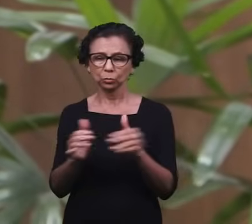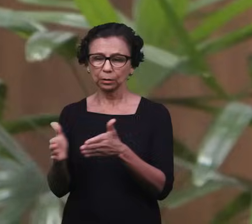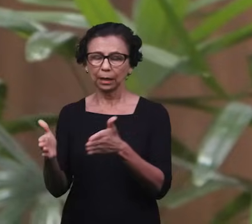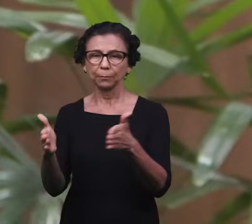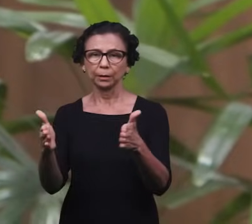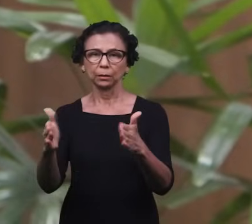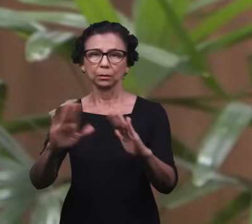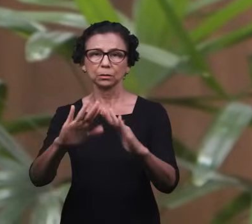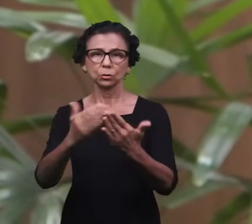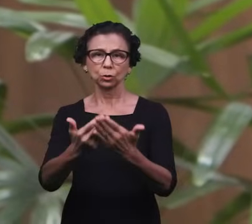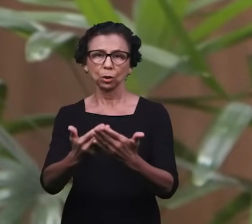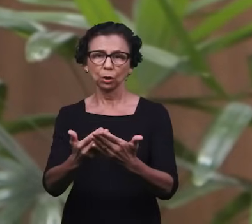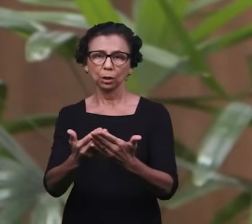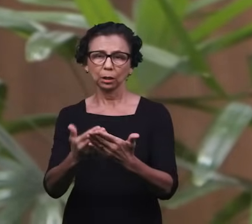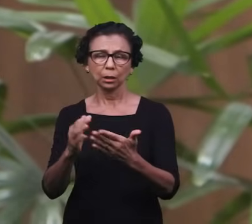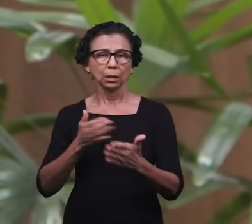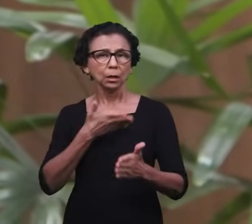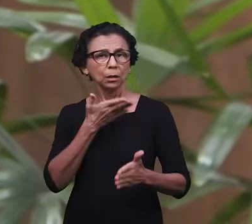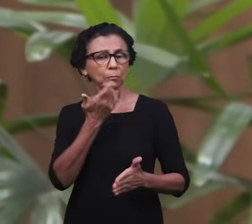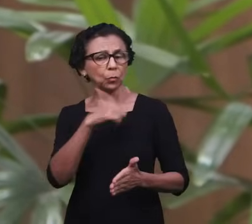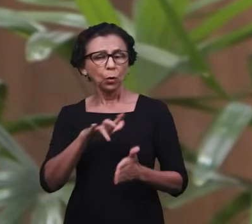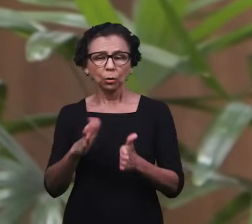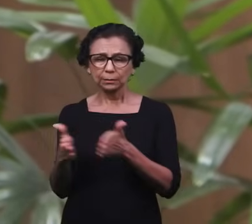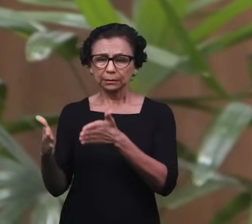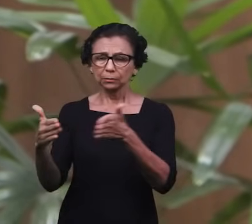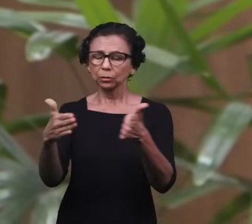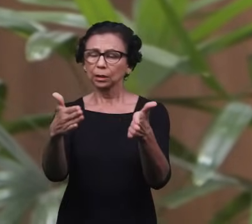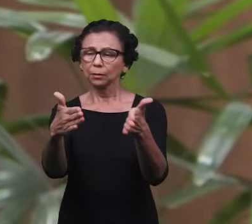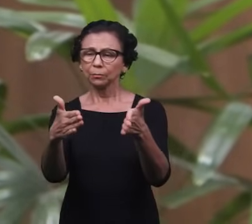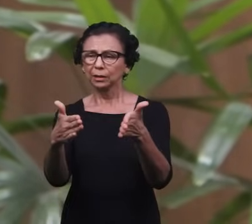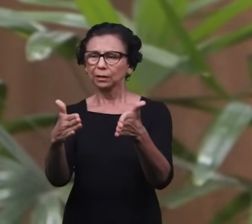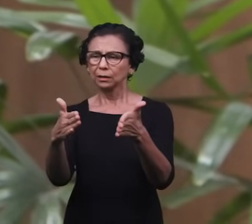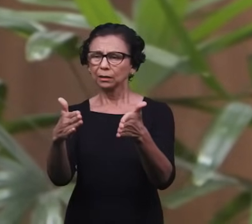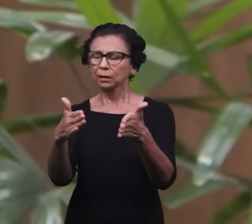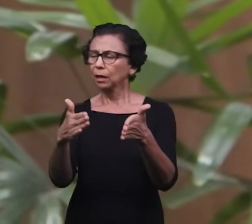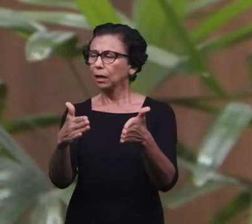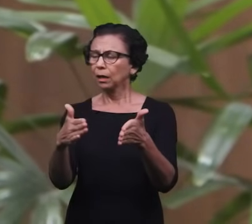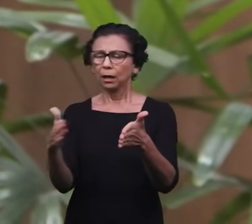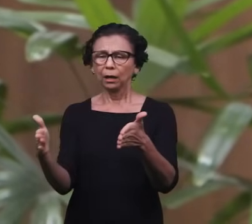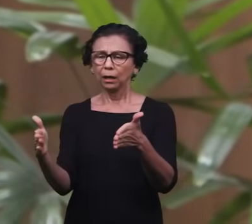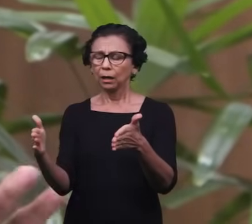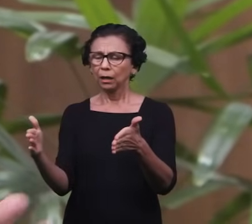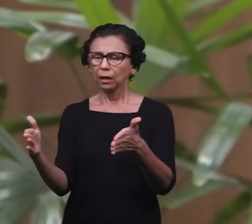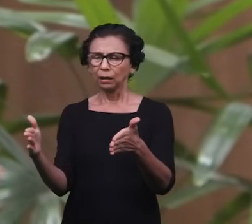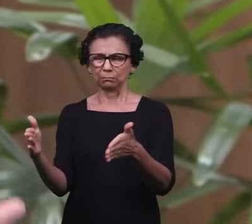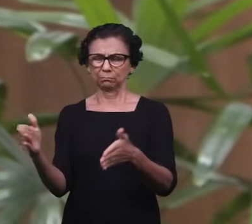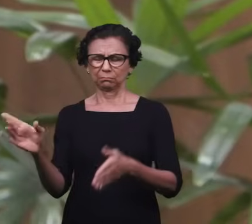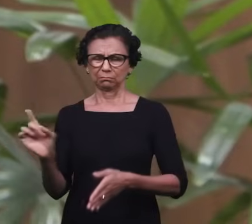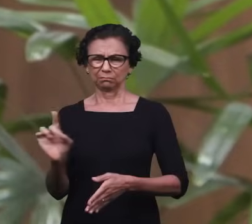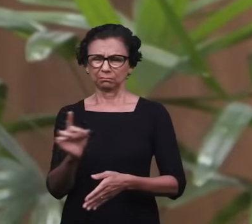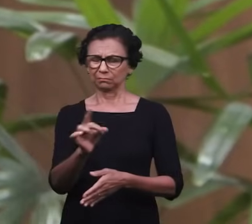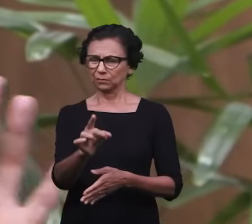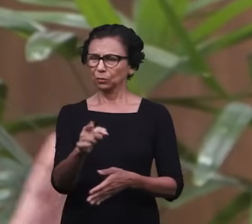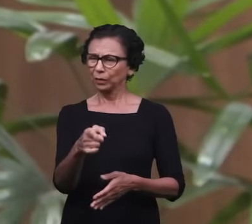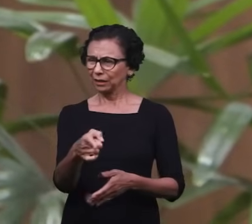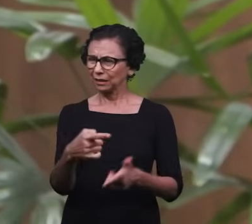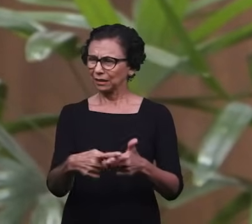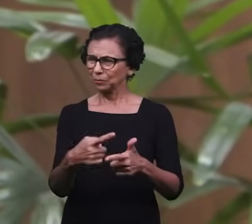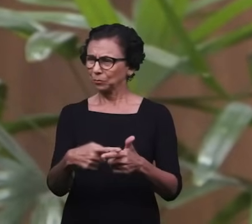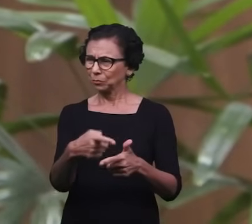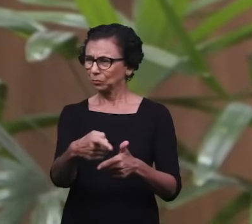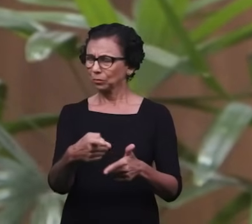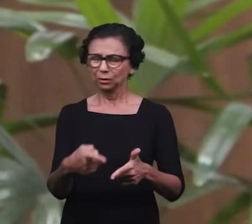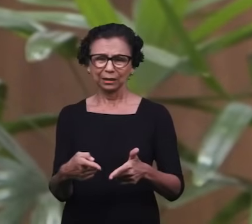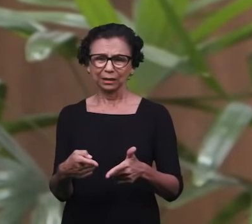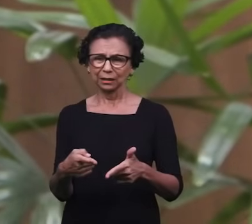um paciente que eu tinha, a mãe sempre passava na casa de uma colega antes de ir para a escola. Um belo dia não precisava passar. Aquele dia ele